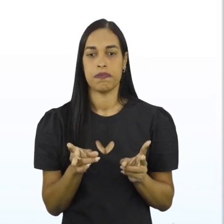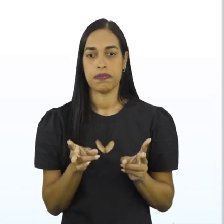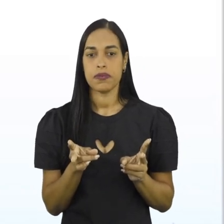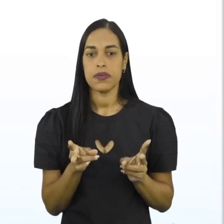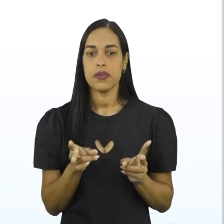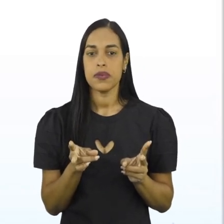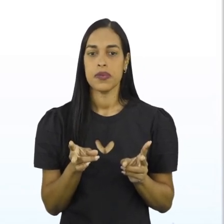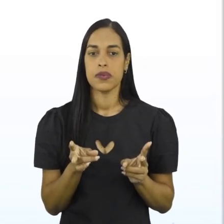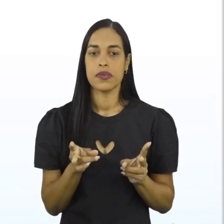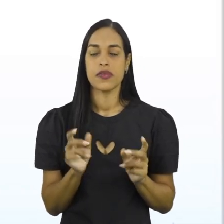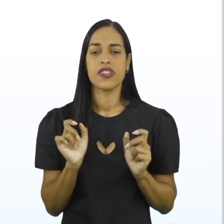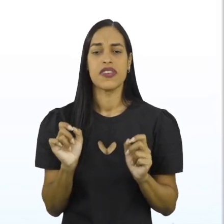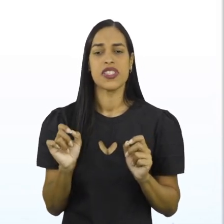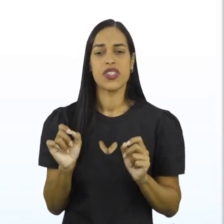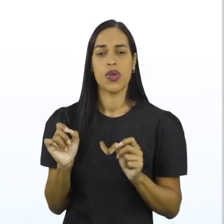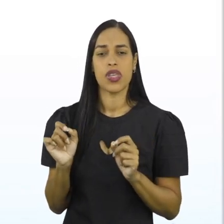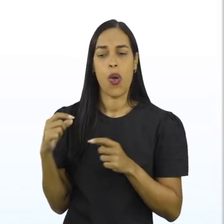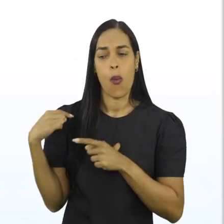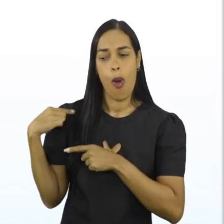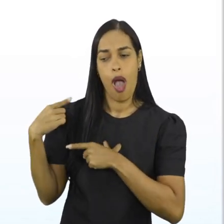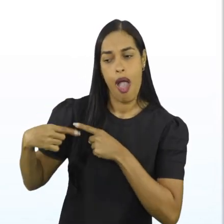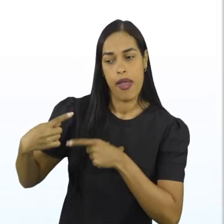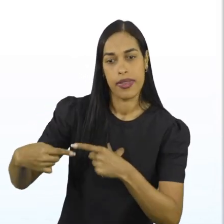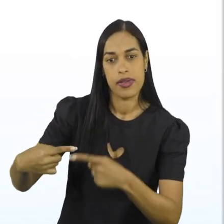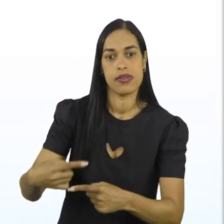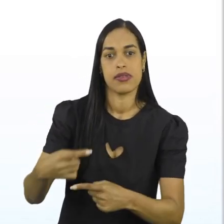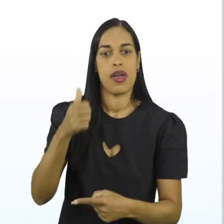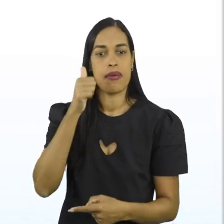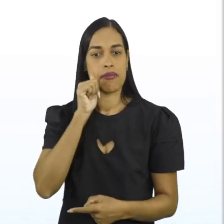uma herança materna.